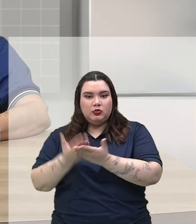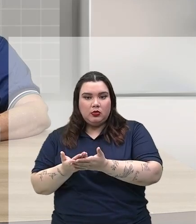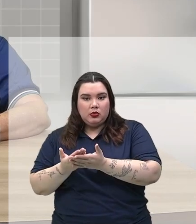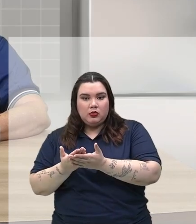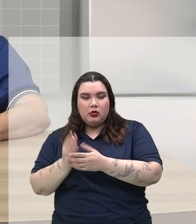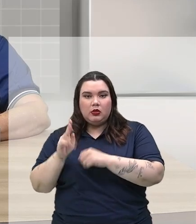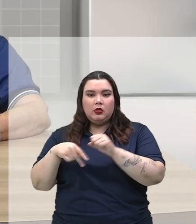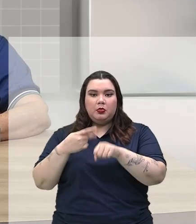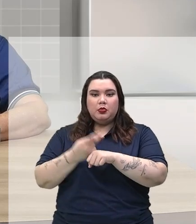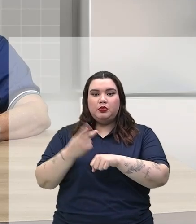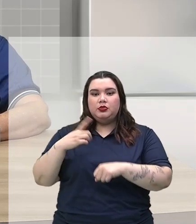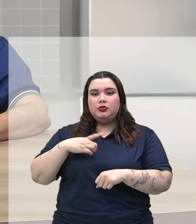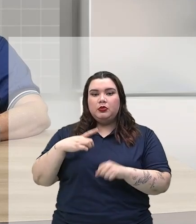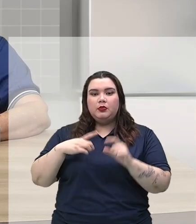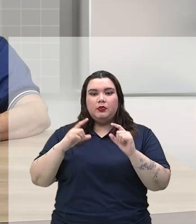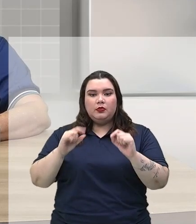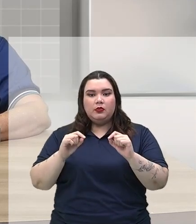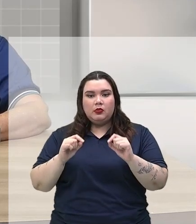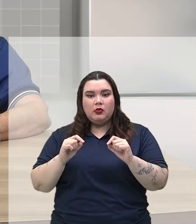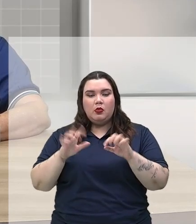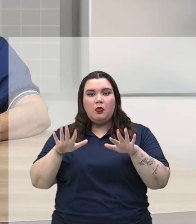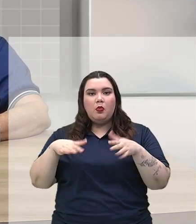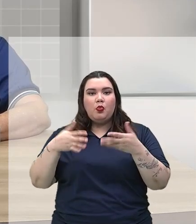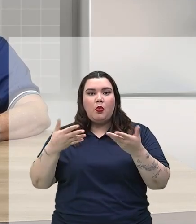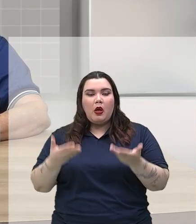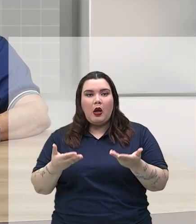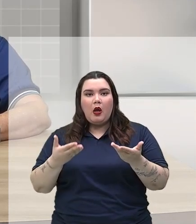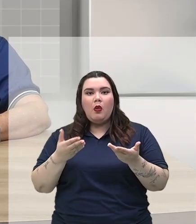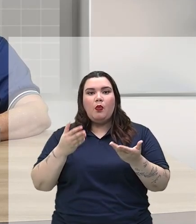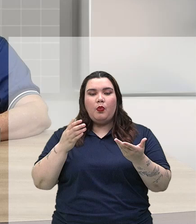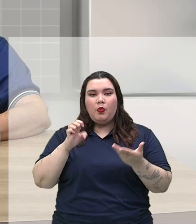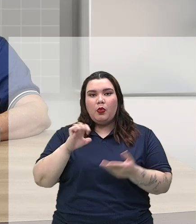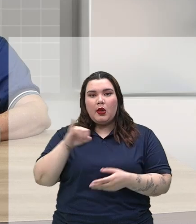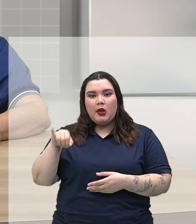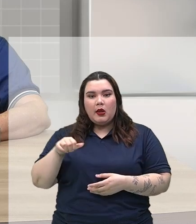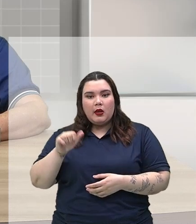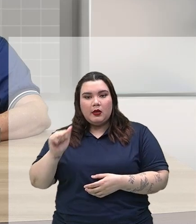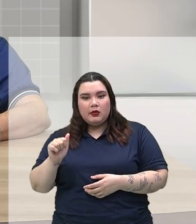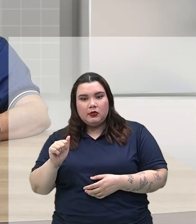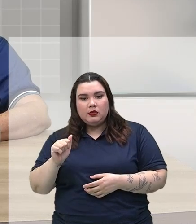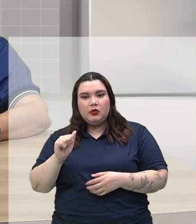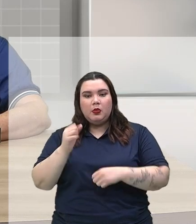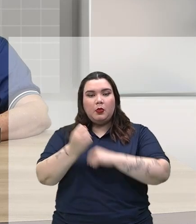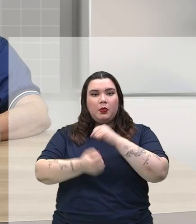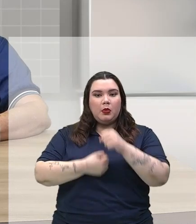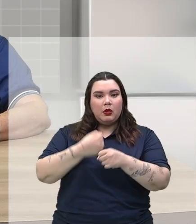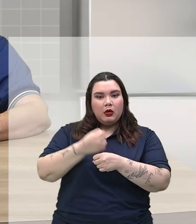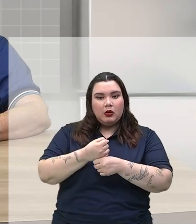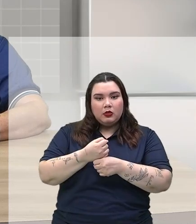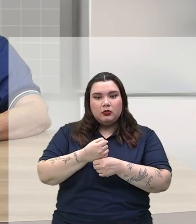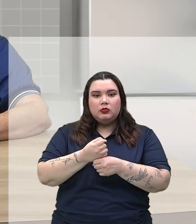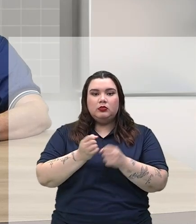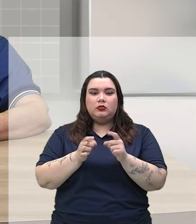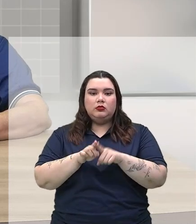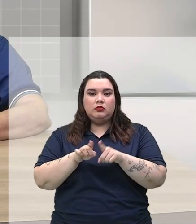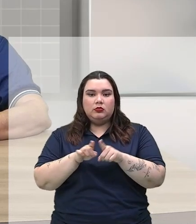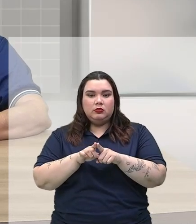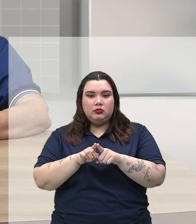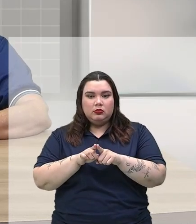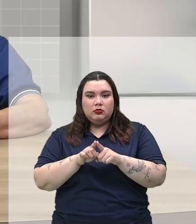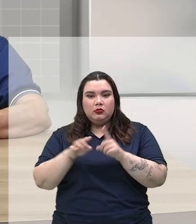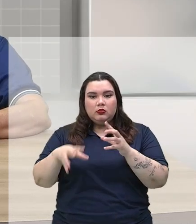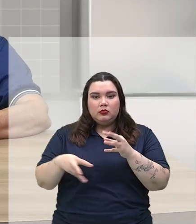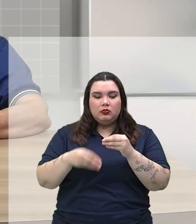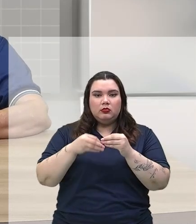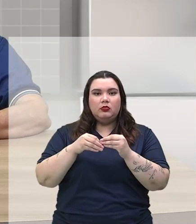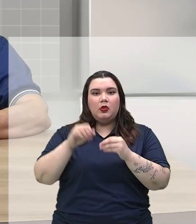vai vir a série, a etapa, depois da etapa o ano e depois que